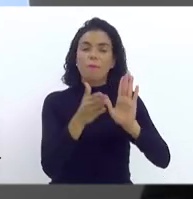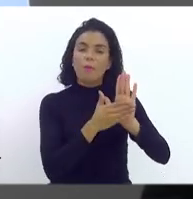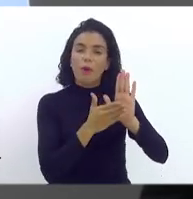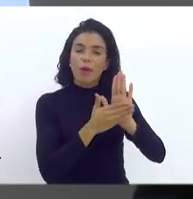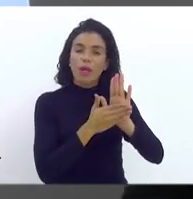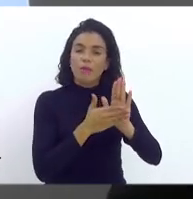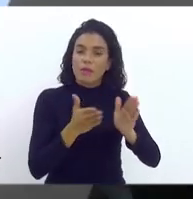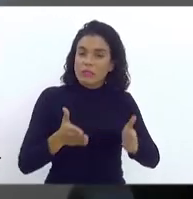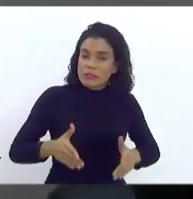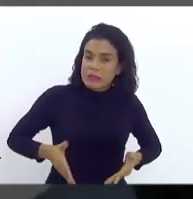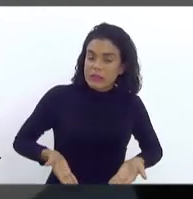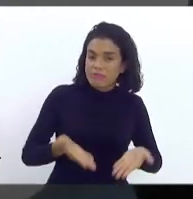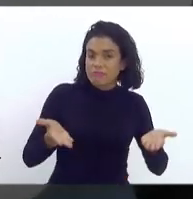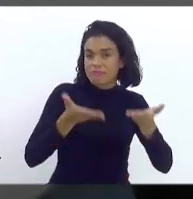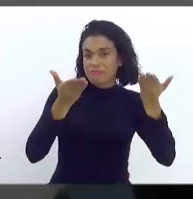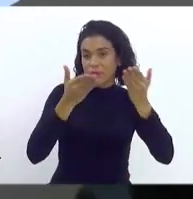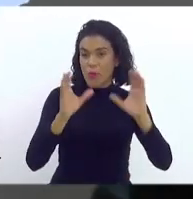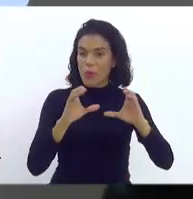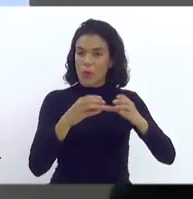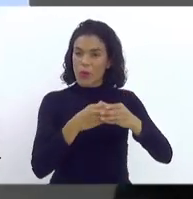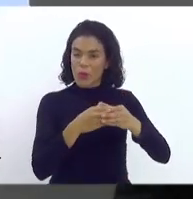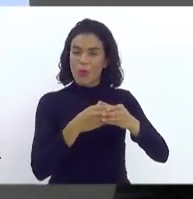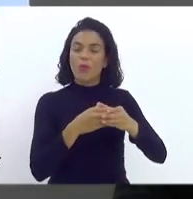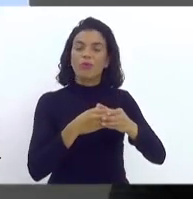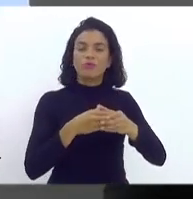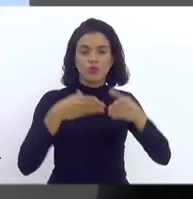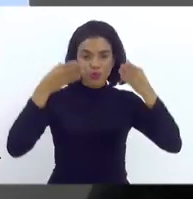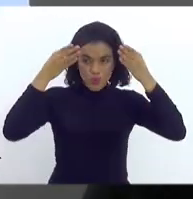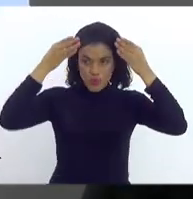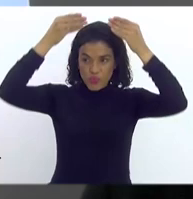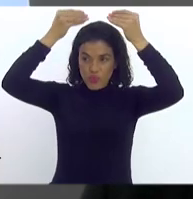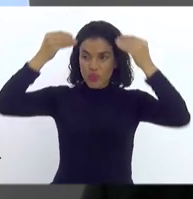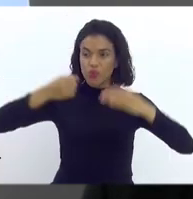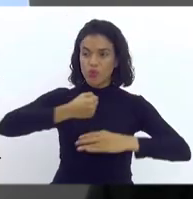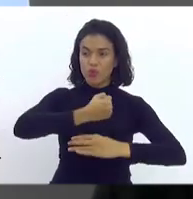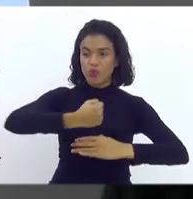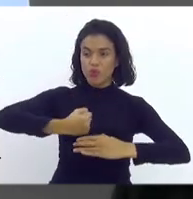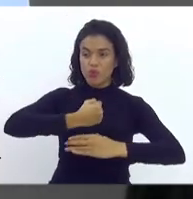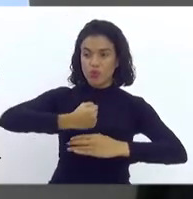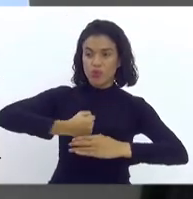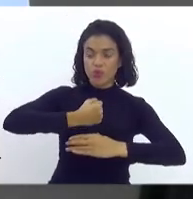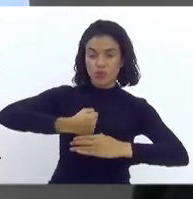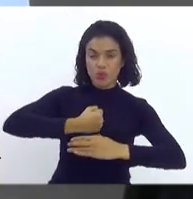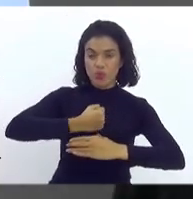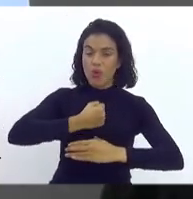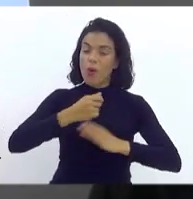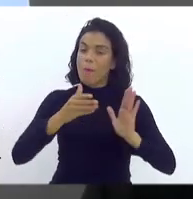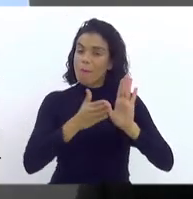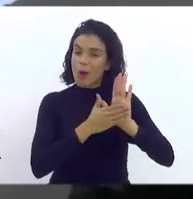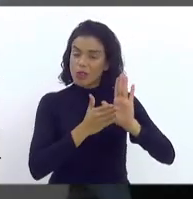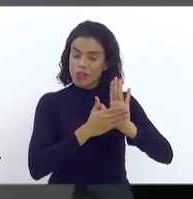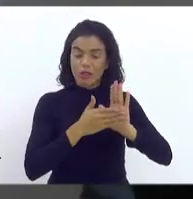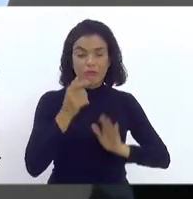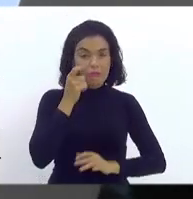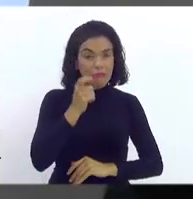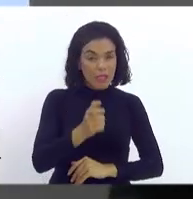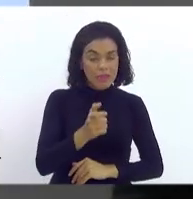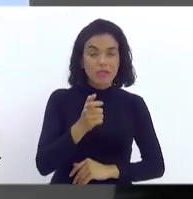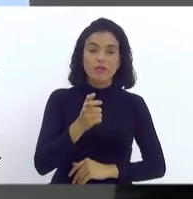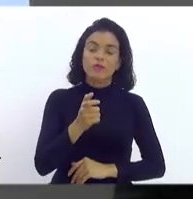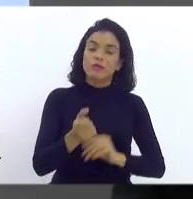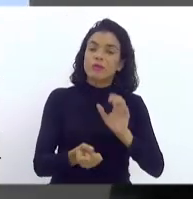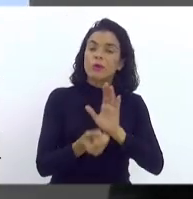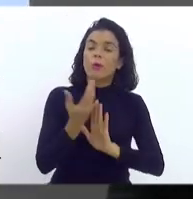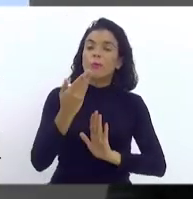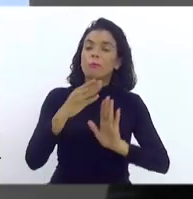educação. Aí temos uma foto de um grupo de chefes de cozinha, que nós temos um projeto muito interessante ali com a Uni La Salle, que faz um